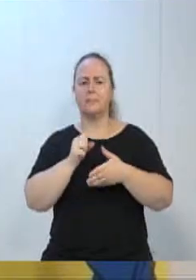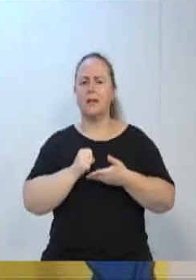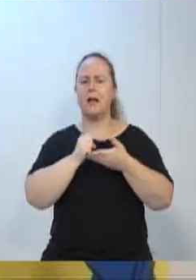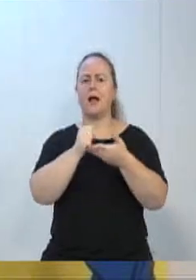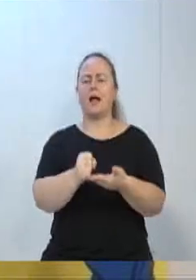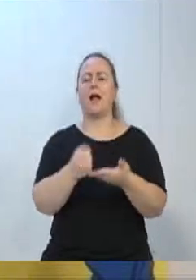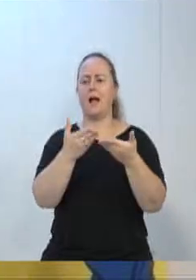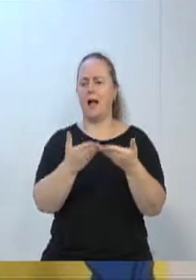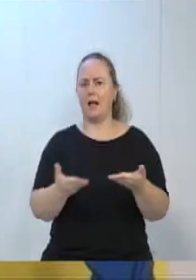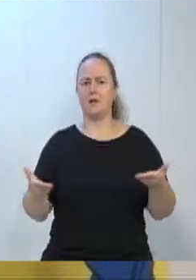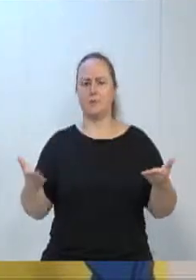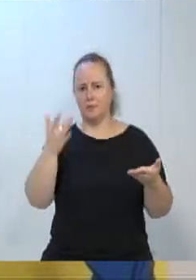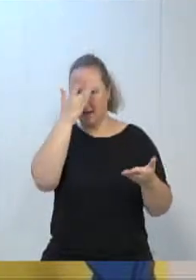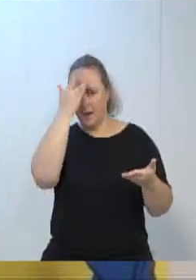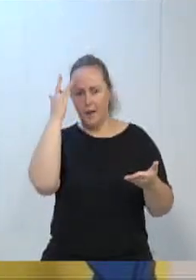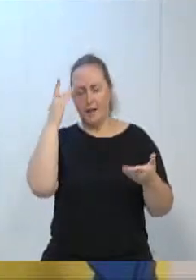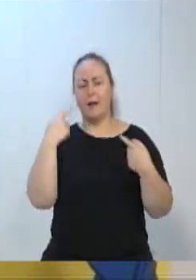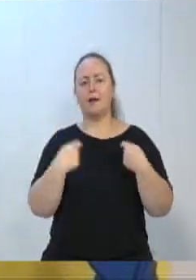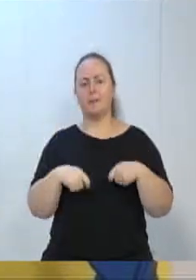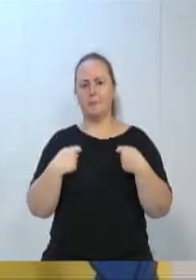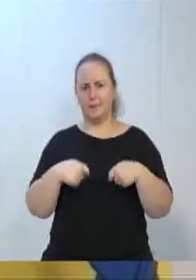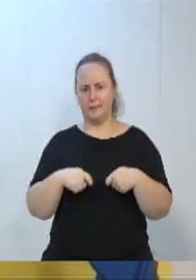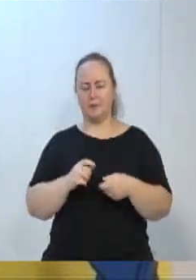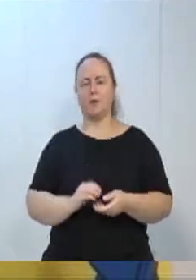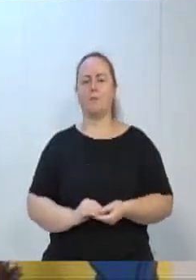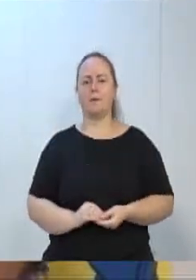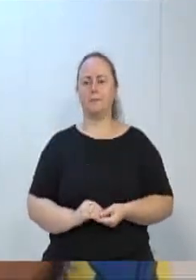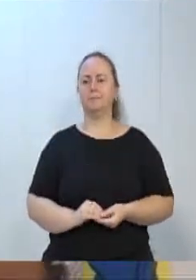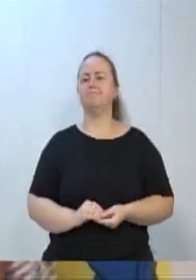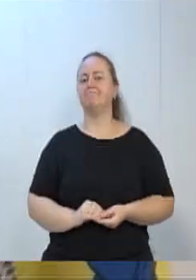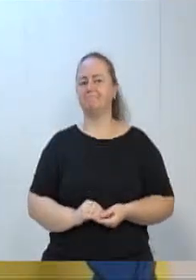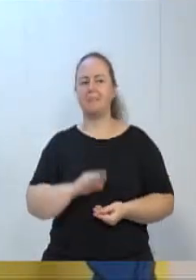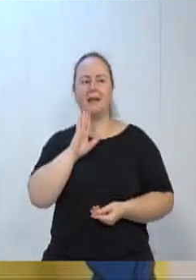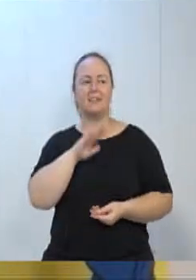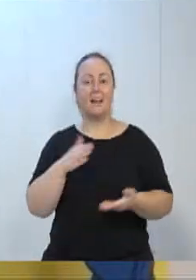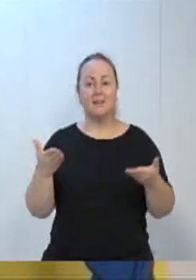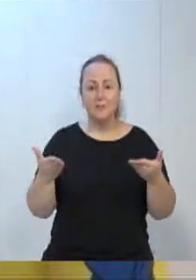aqueles que mais necessitam. Senhores vereadores, senhora presidente, na tarde de hoje seria só. Muito obrigado.